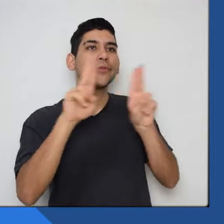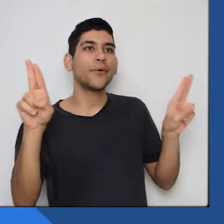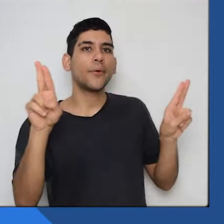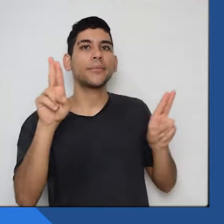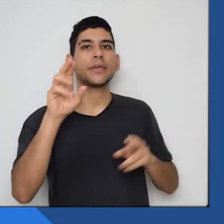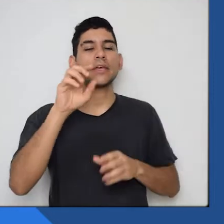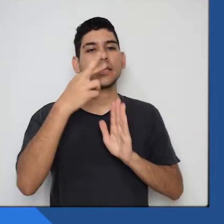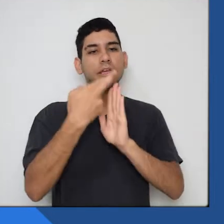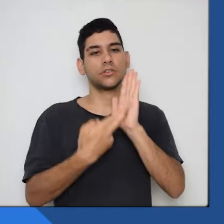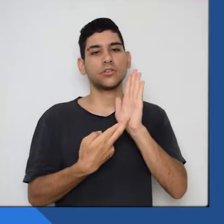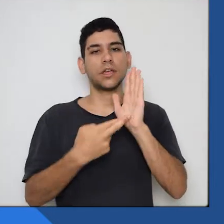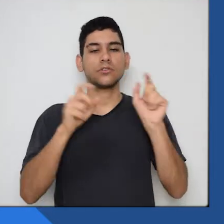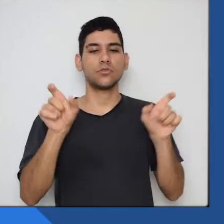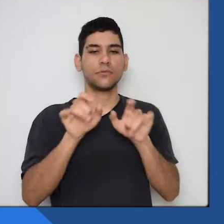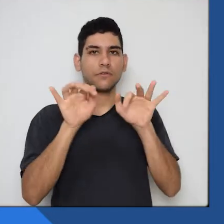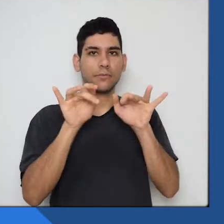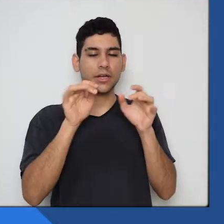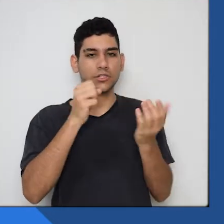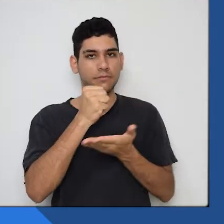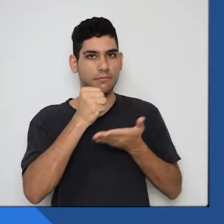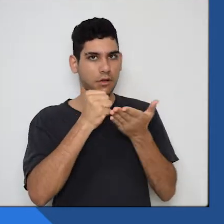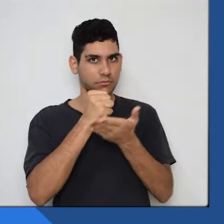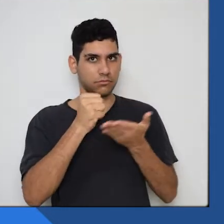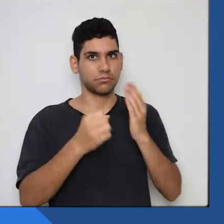de questionário sobre informática básica.